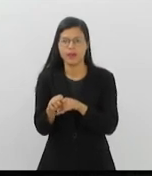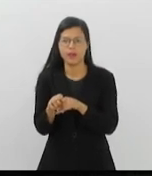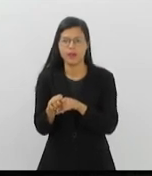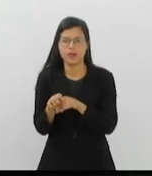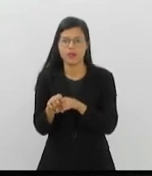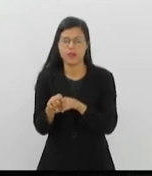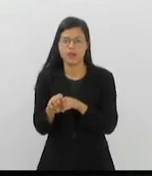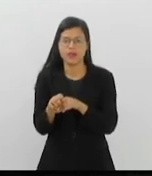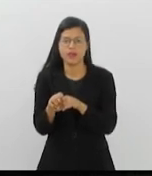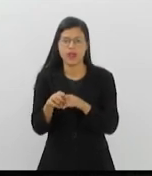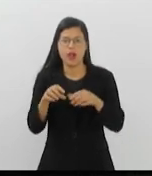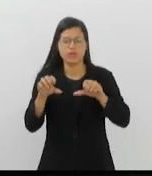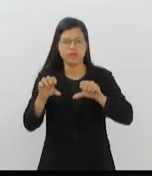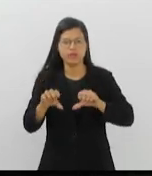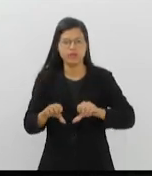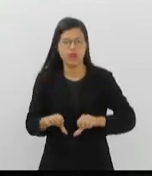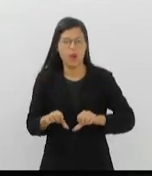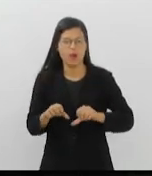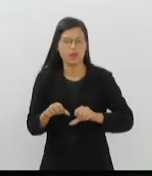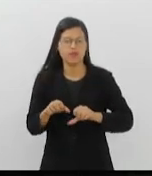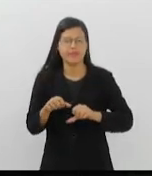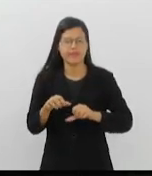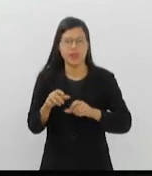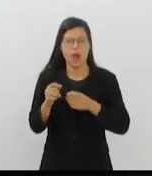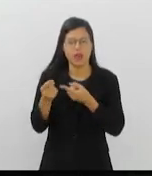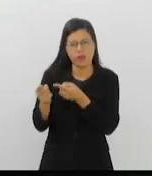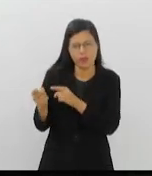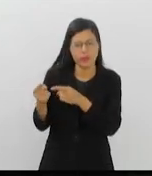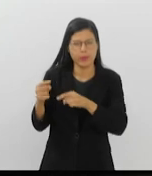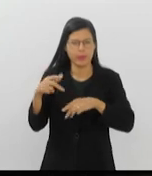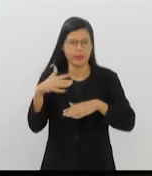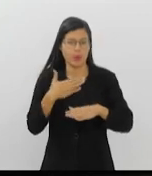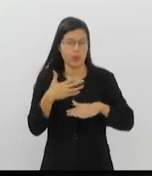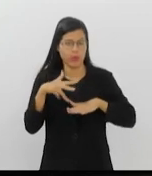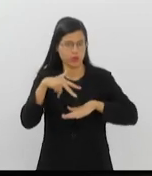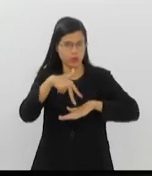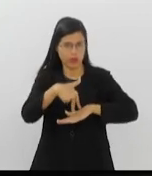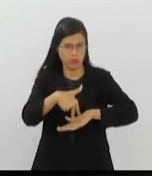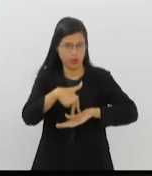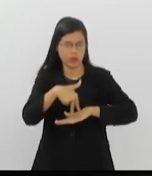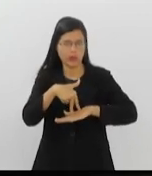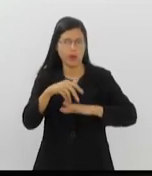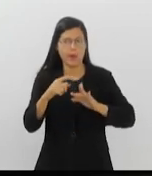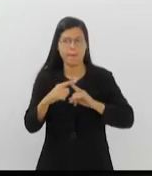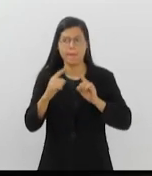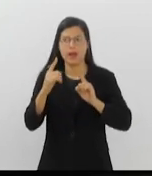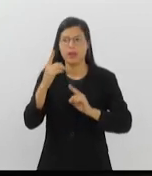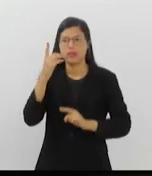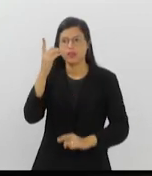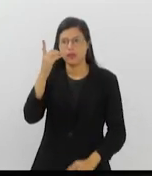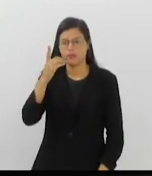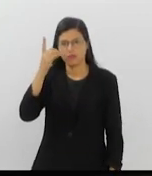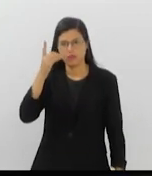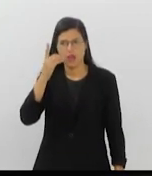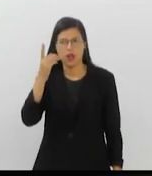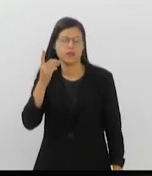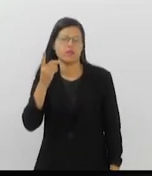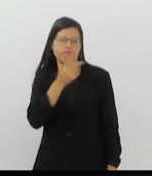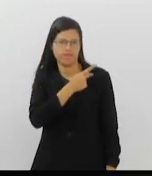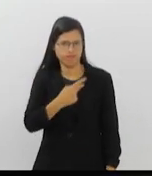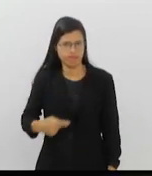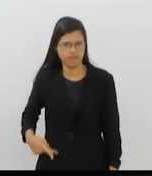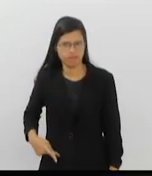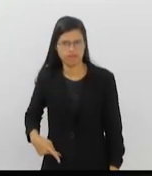o meu posicionamento mais nobre Deputado e presidente da sessão Deputado Val